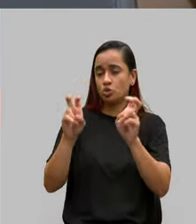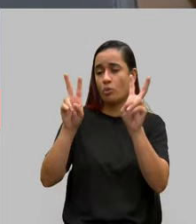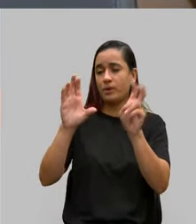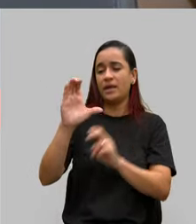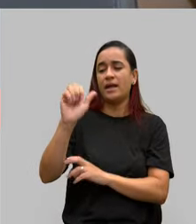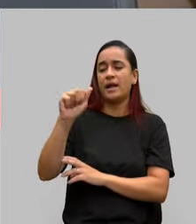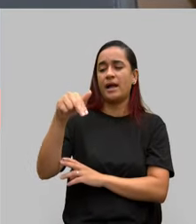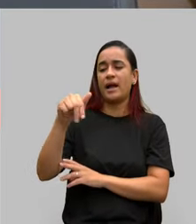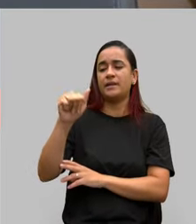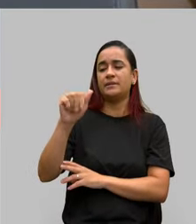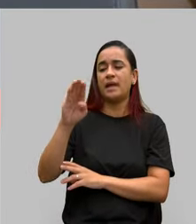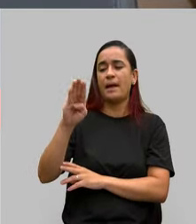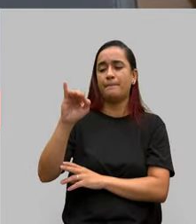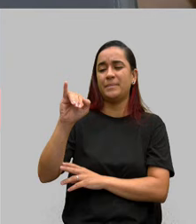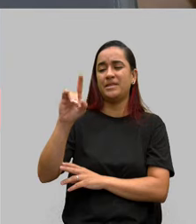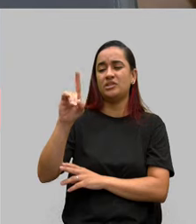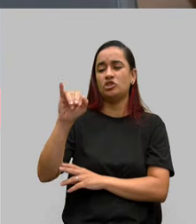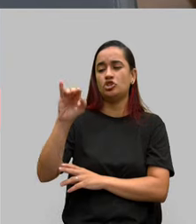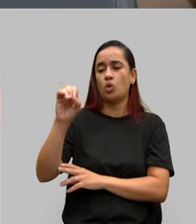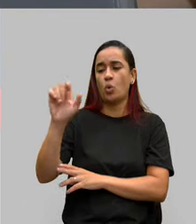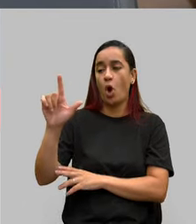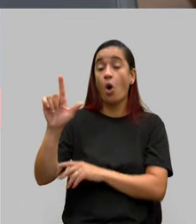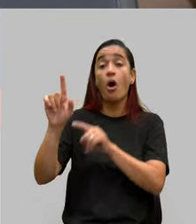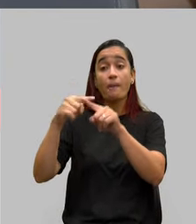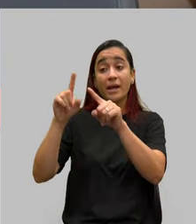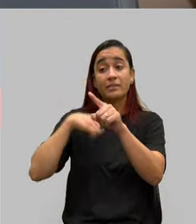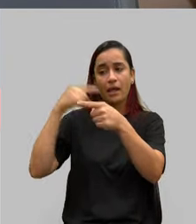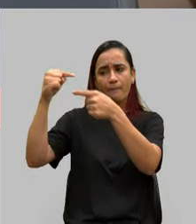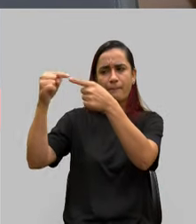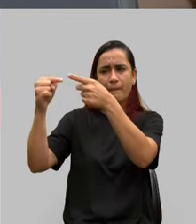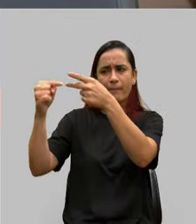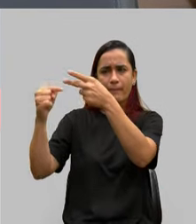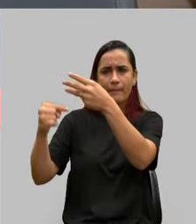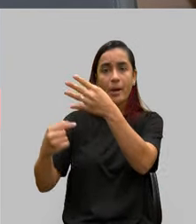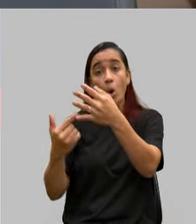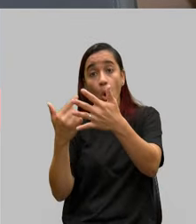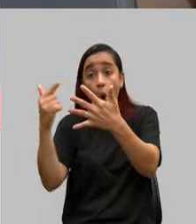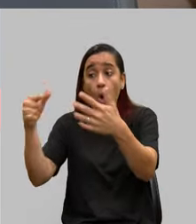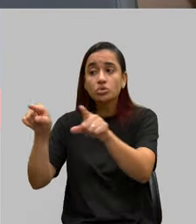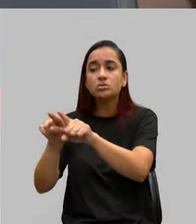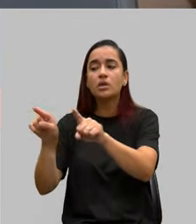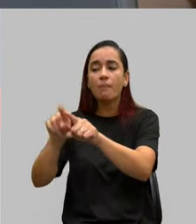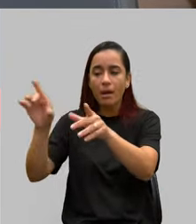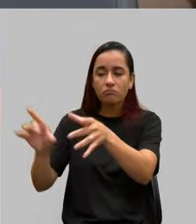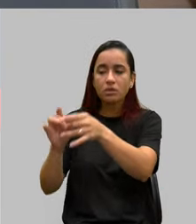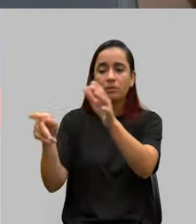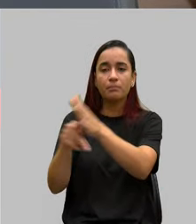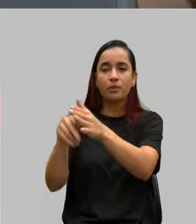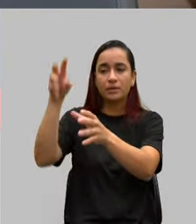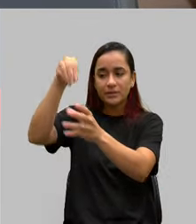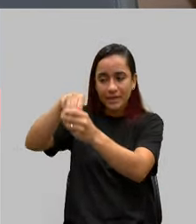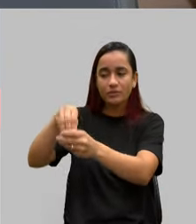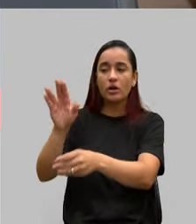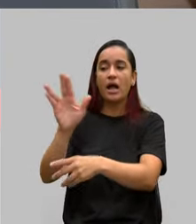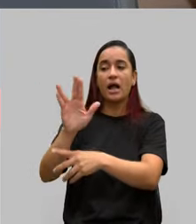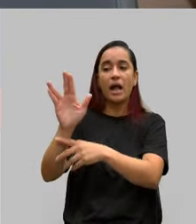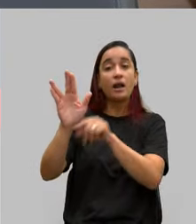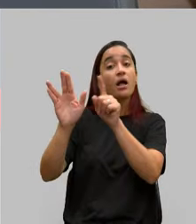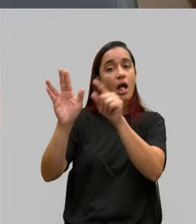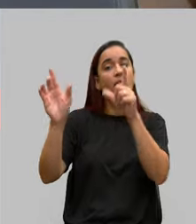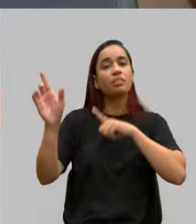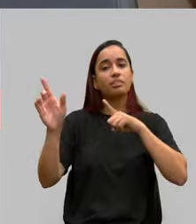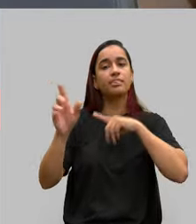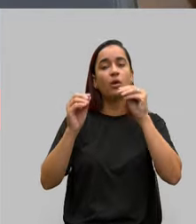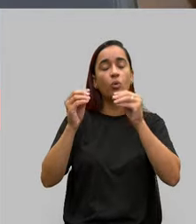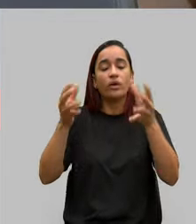ainda diversos outros subprodutos derivados da cannabis que que já tem efeitos determinados e